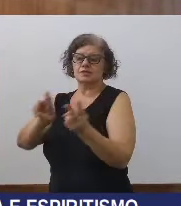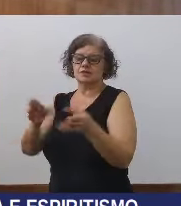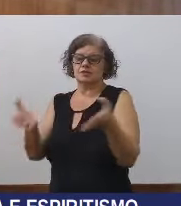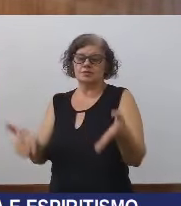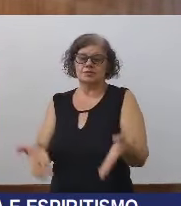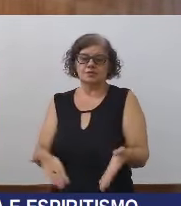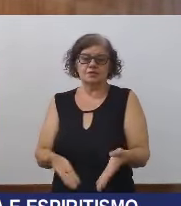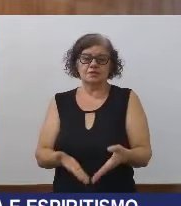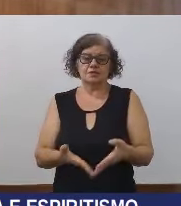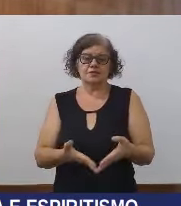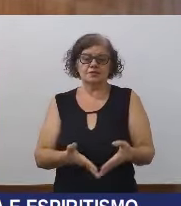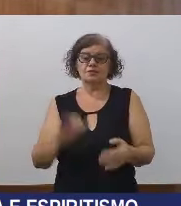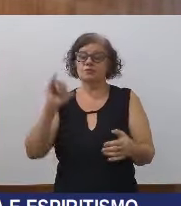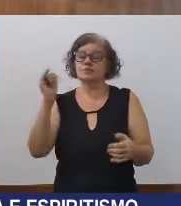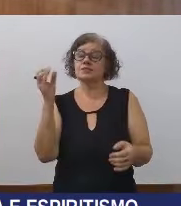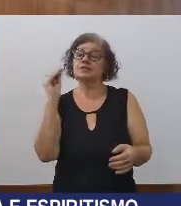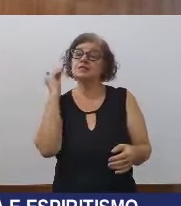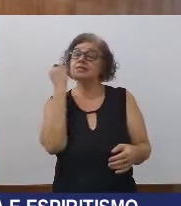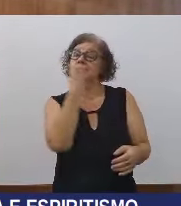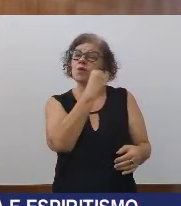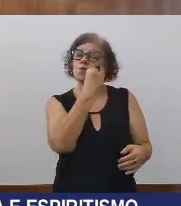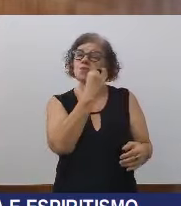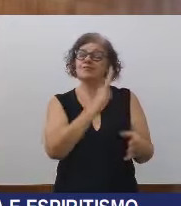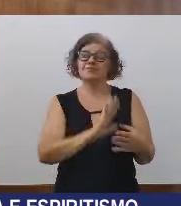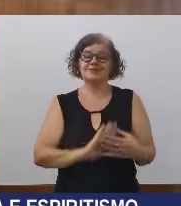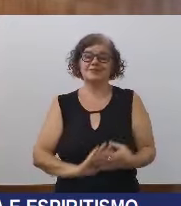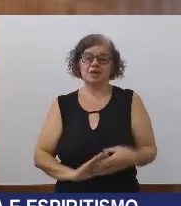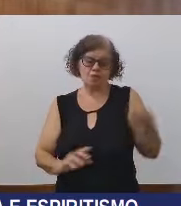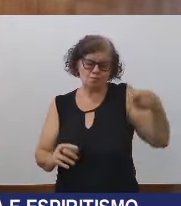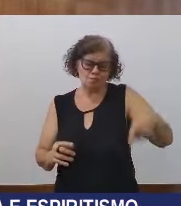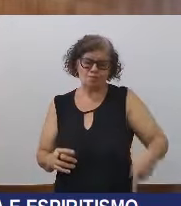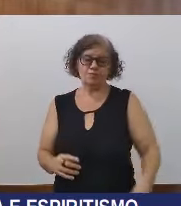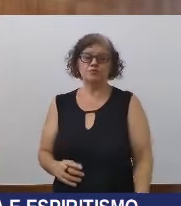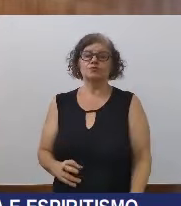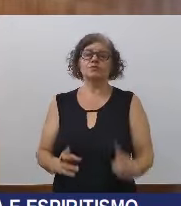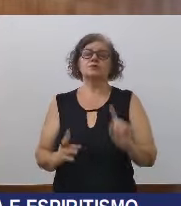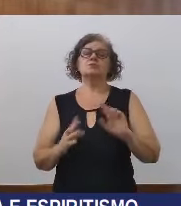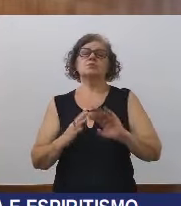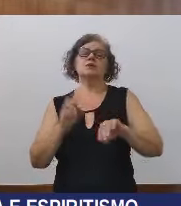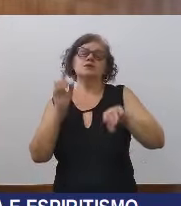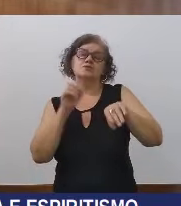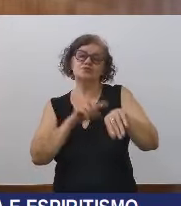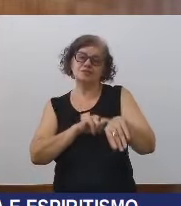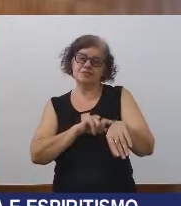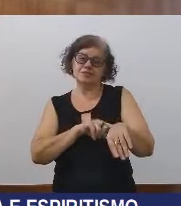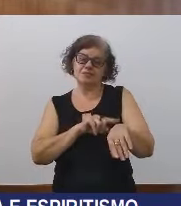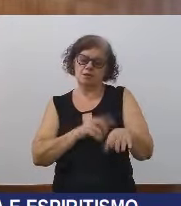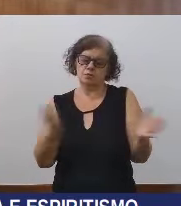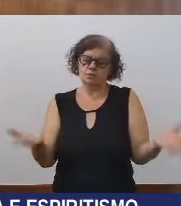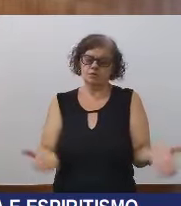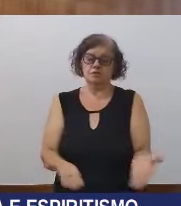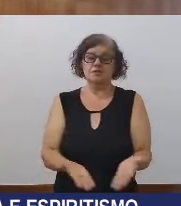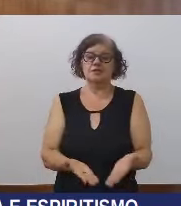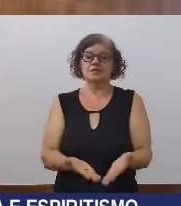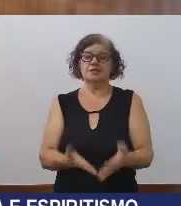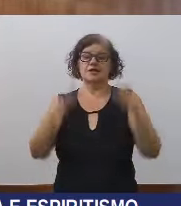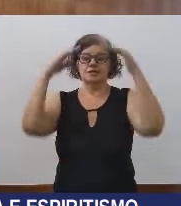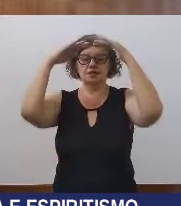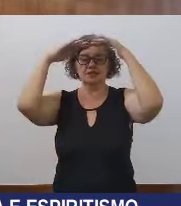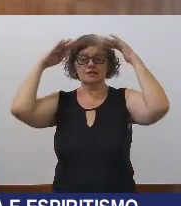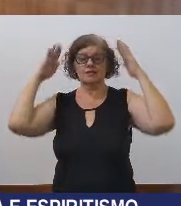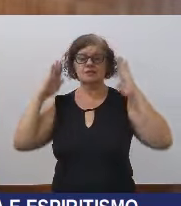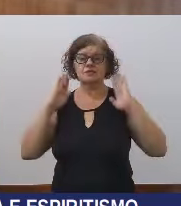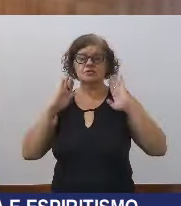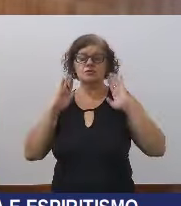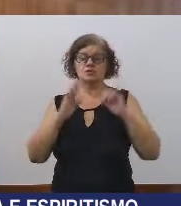até aqui. Então vamos aproveitar profundamente esse tempo de estar aqui na casa